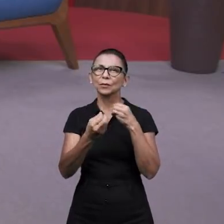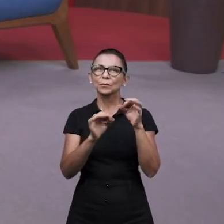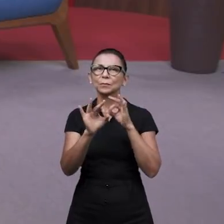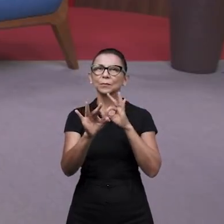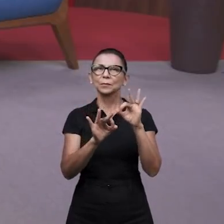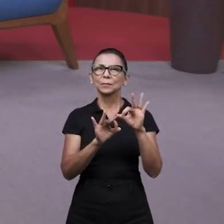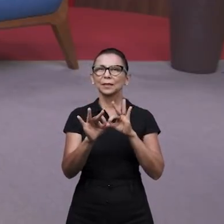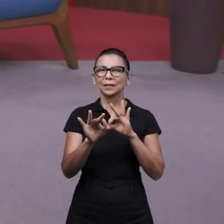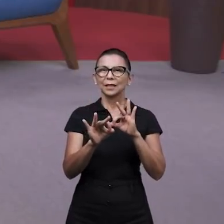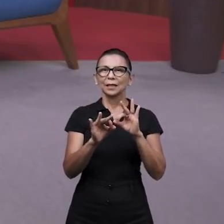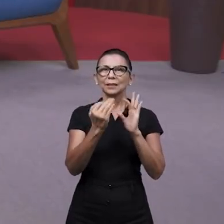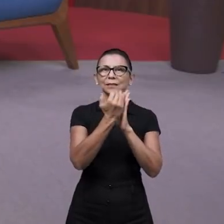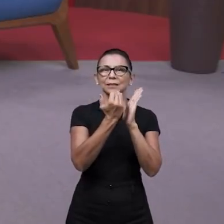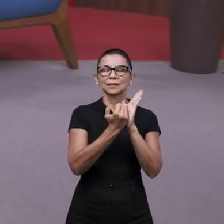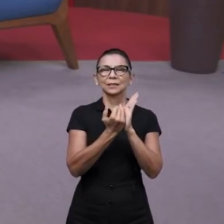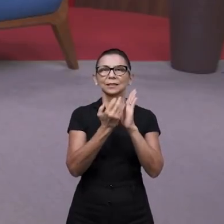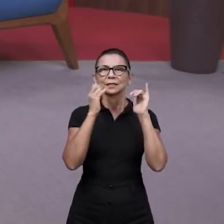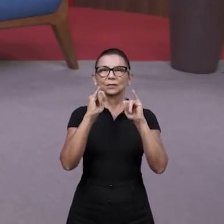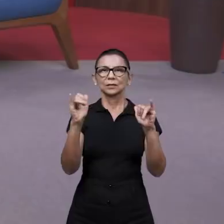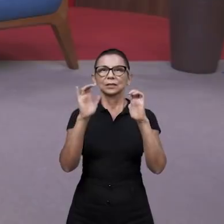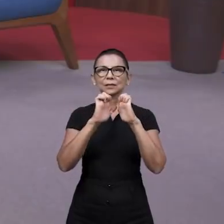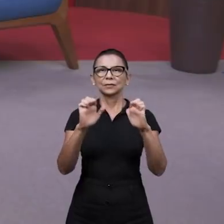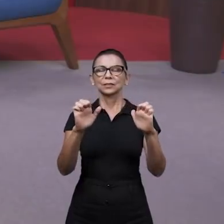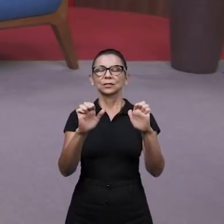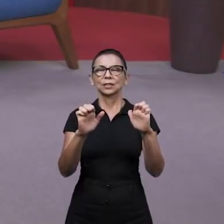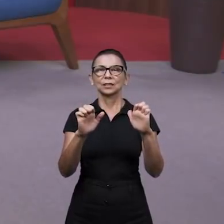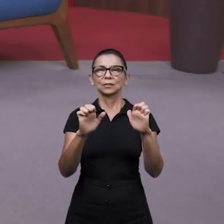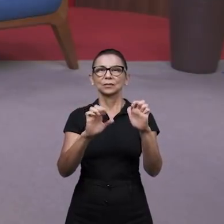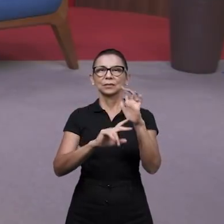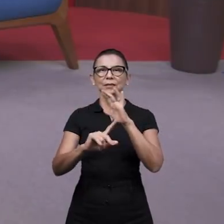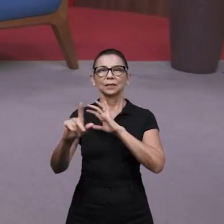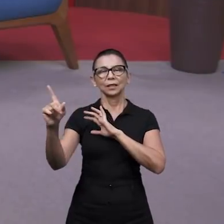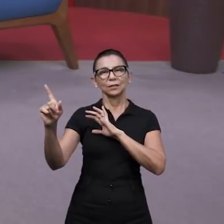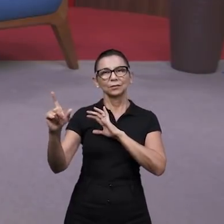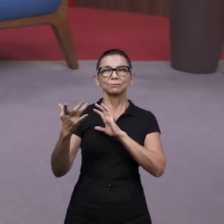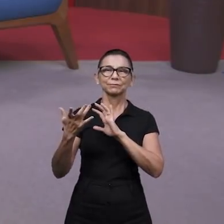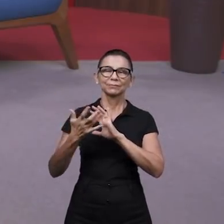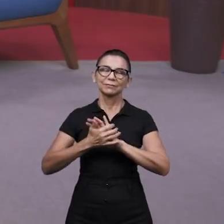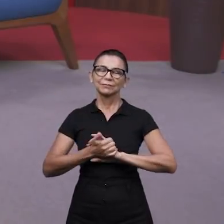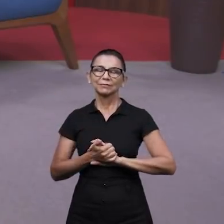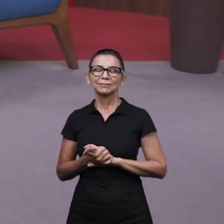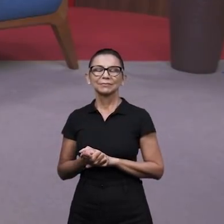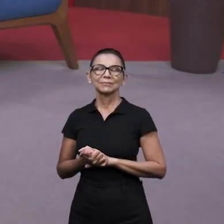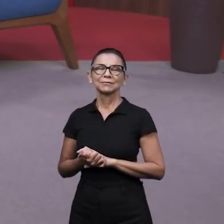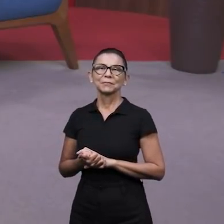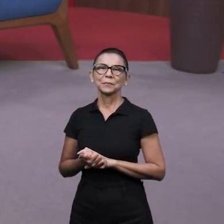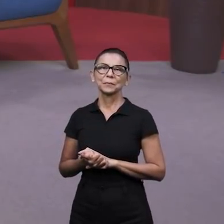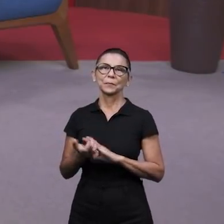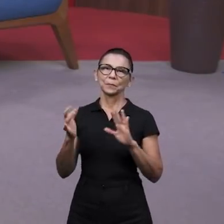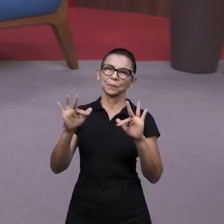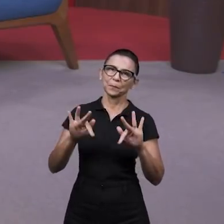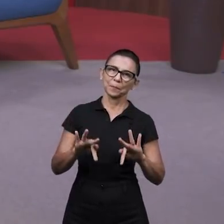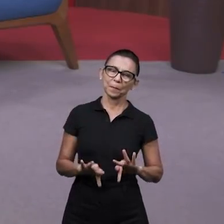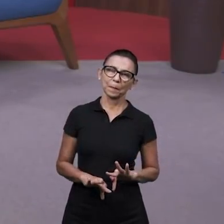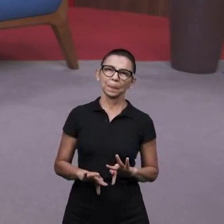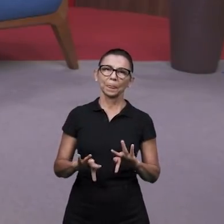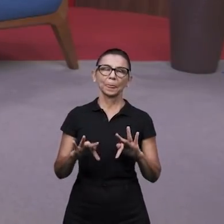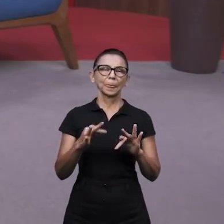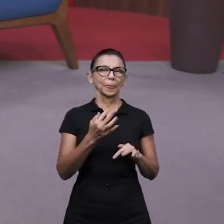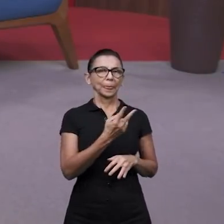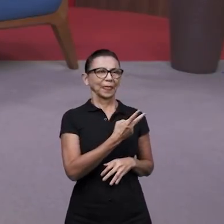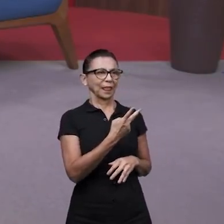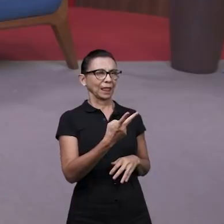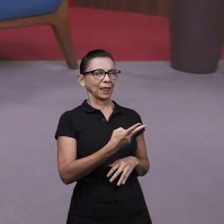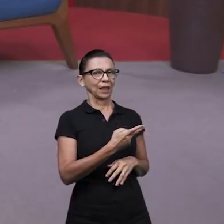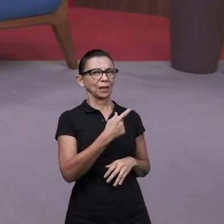programa Anunciando o Evangelho Eterno, o quadro Lições do Manaim. Muito bem, a gente chegou então ao final dessa edição do quadro. Daniel, Sérgio, mais